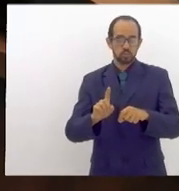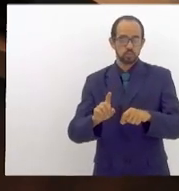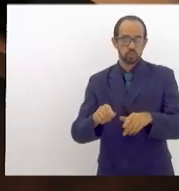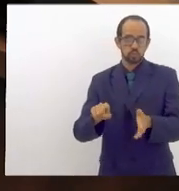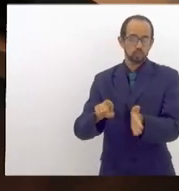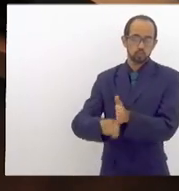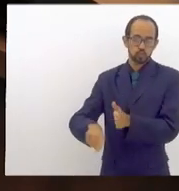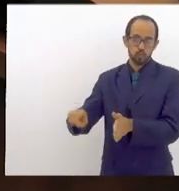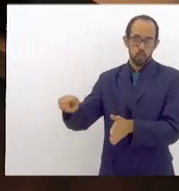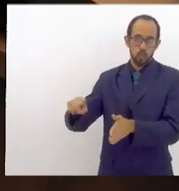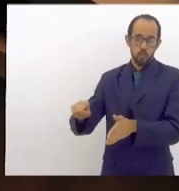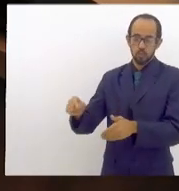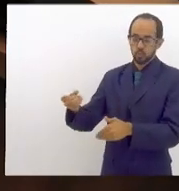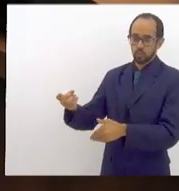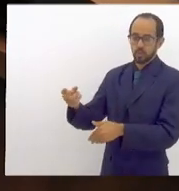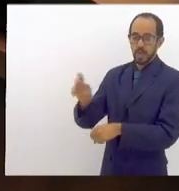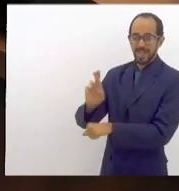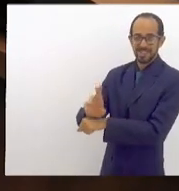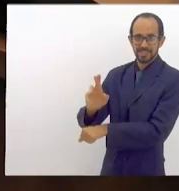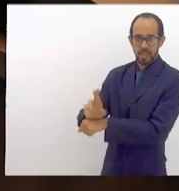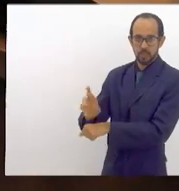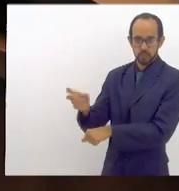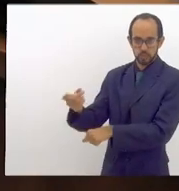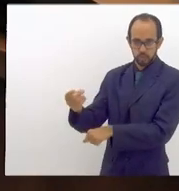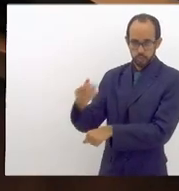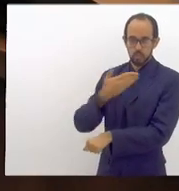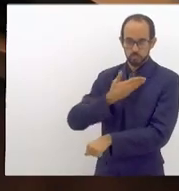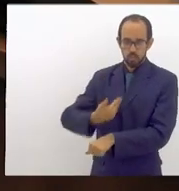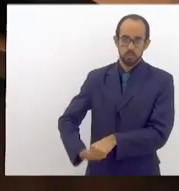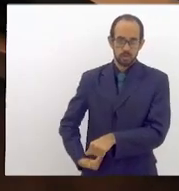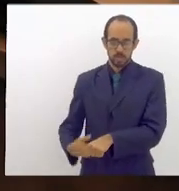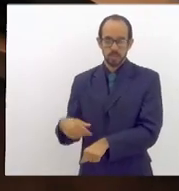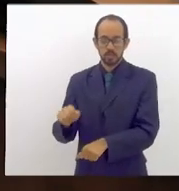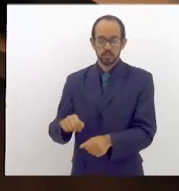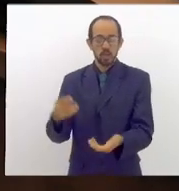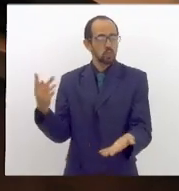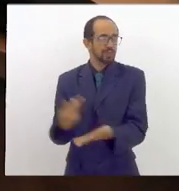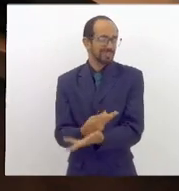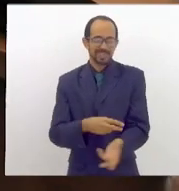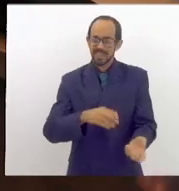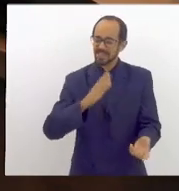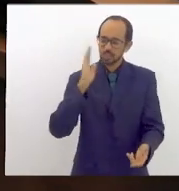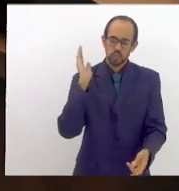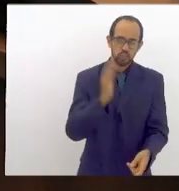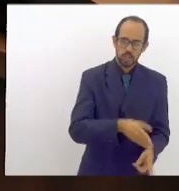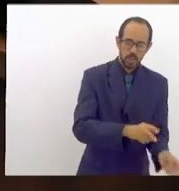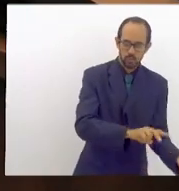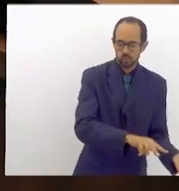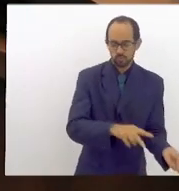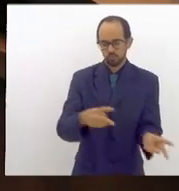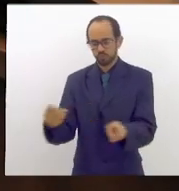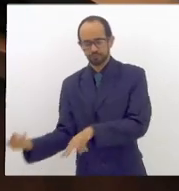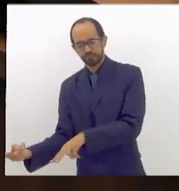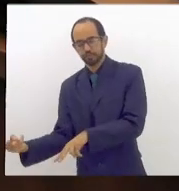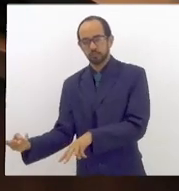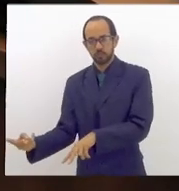isso já acontecia direto a transferência da NP